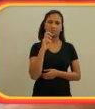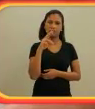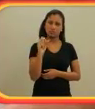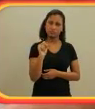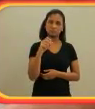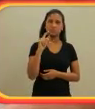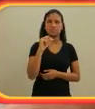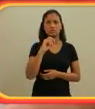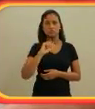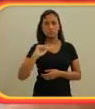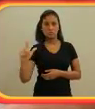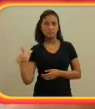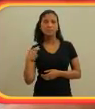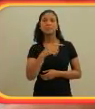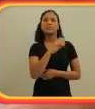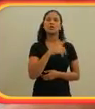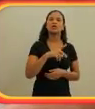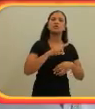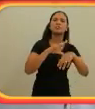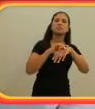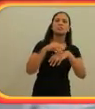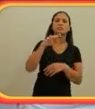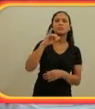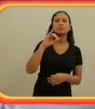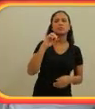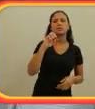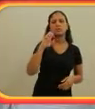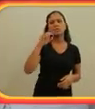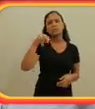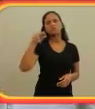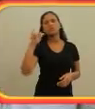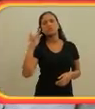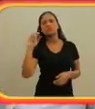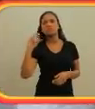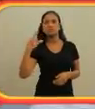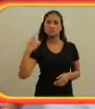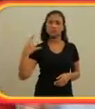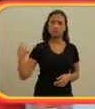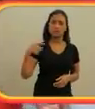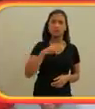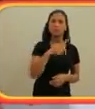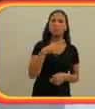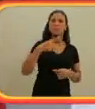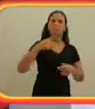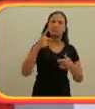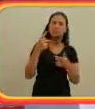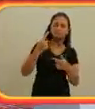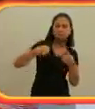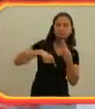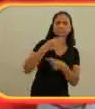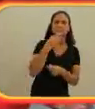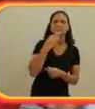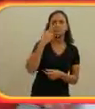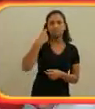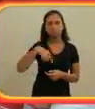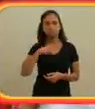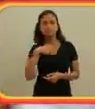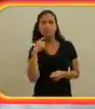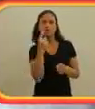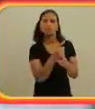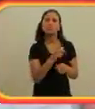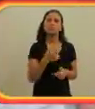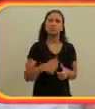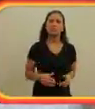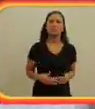Matheus Pascoal, que é portador de mielomeningocele, que é uma malformação na coluna. Nós descobrimos no 5º mês